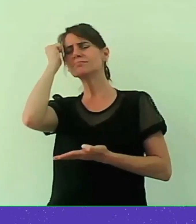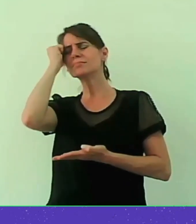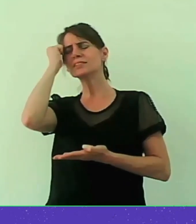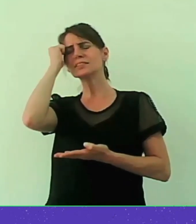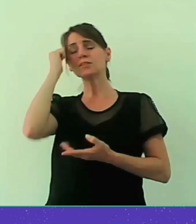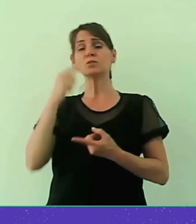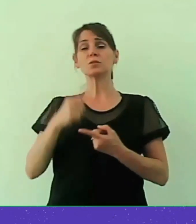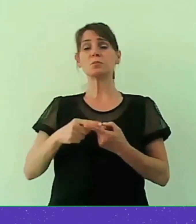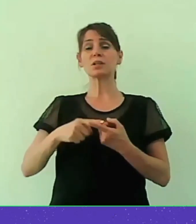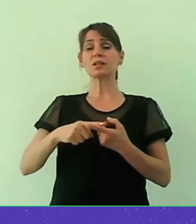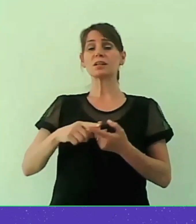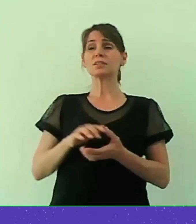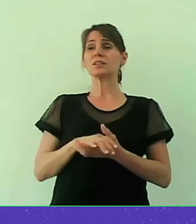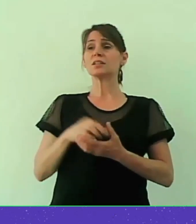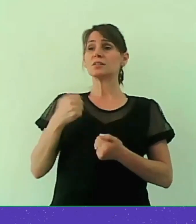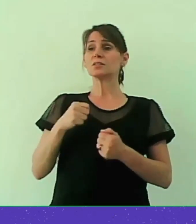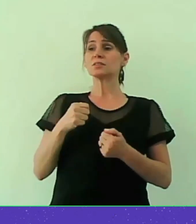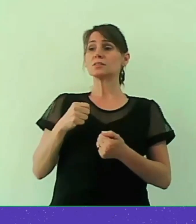Senhor.